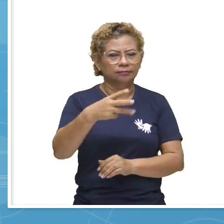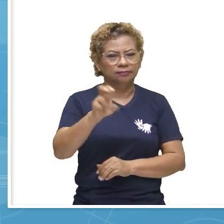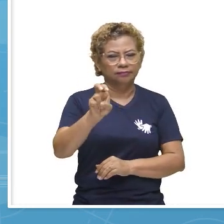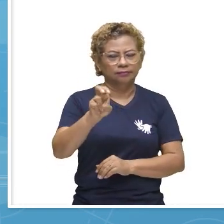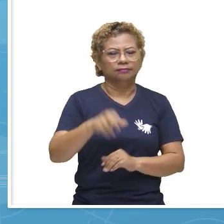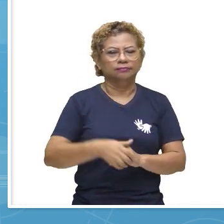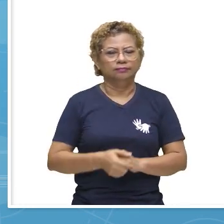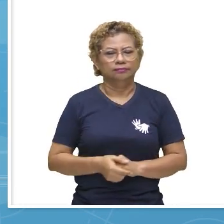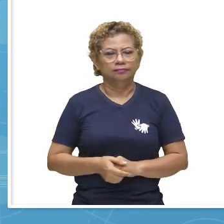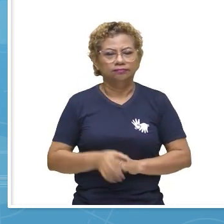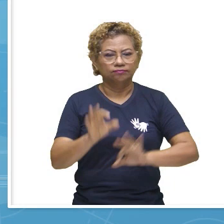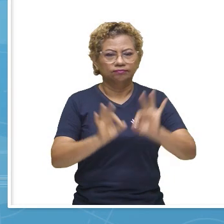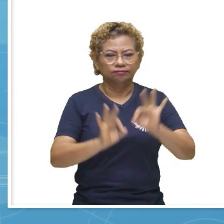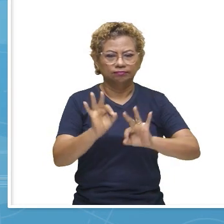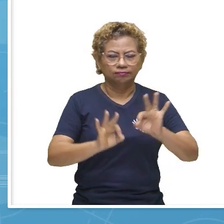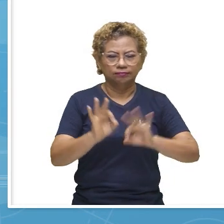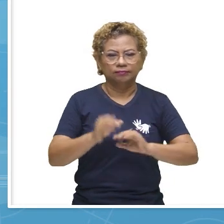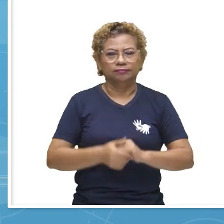equação.